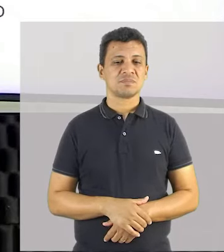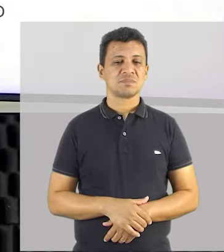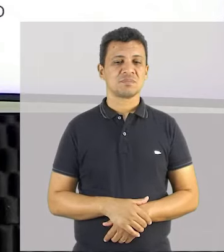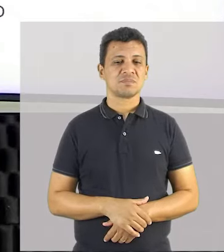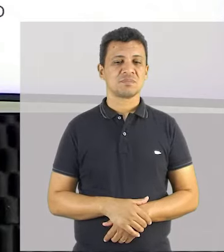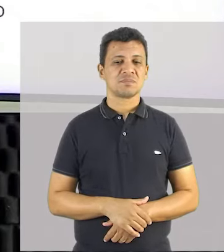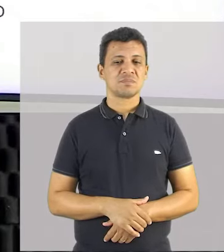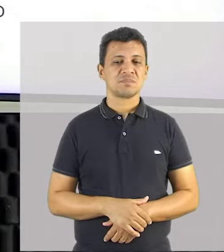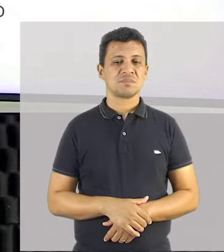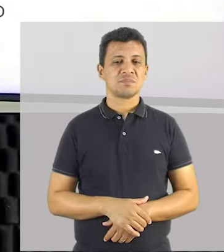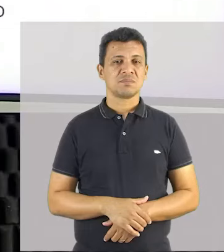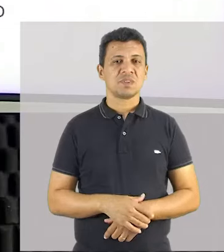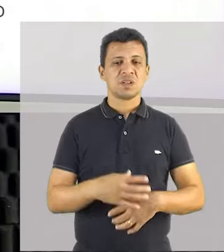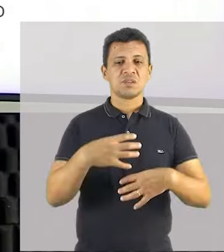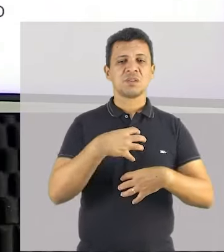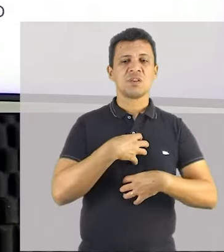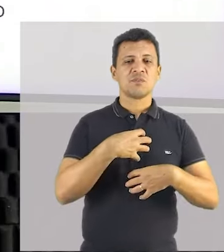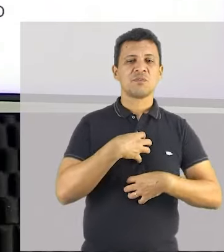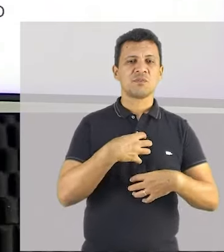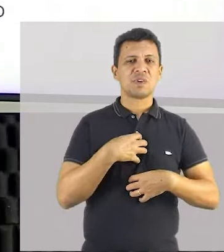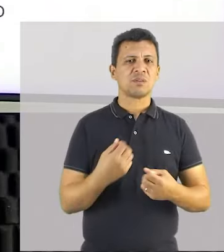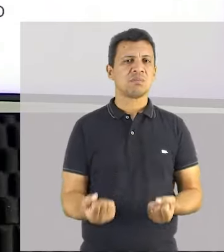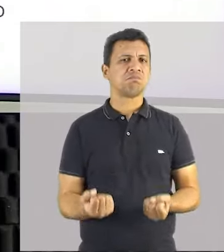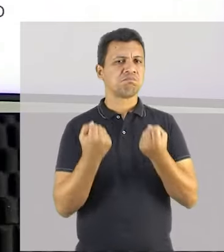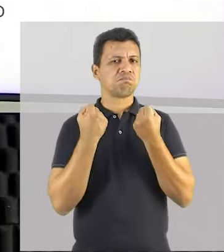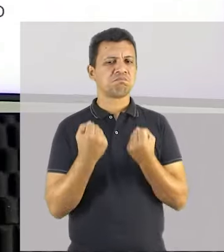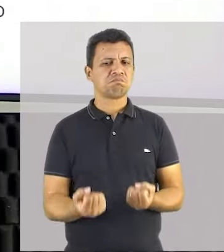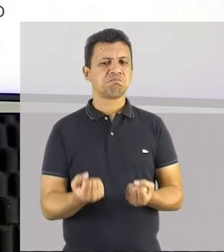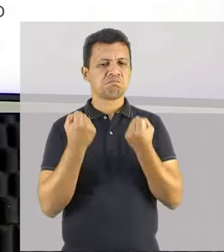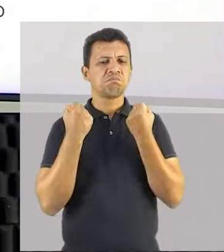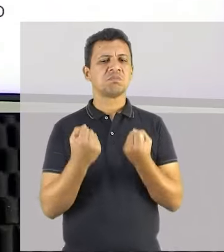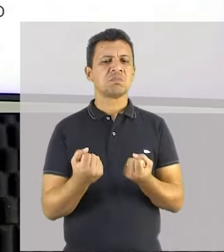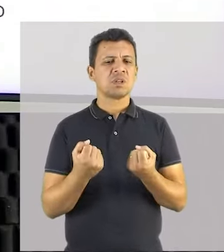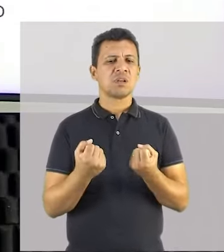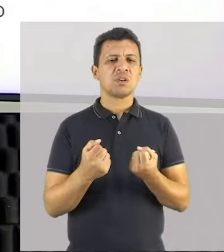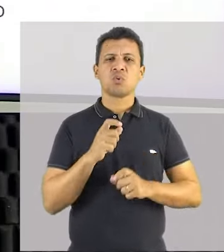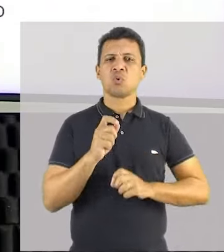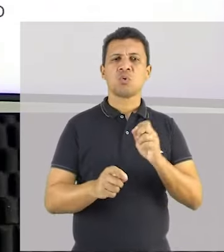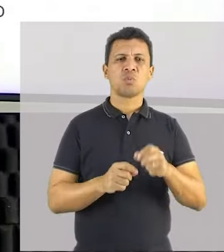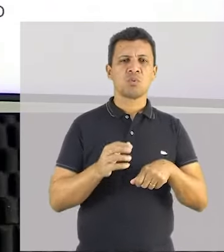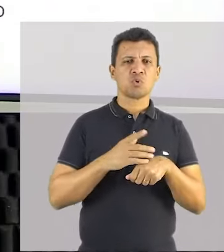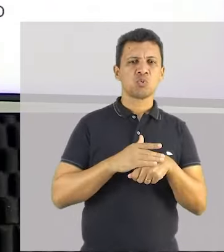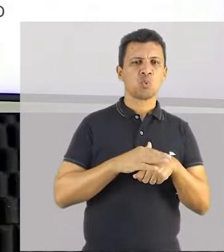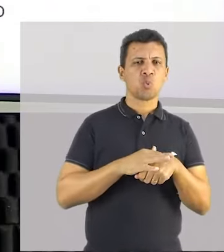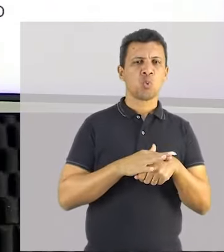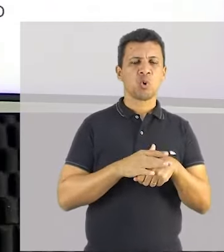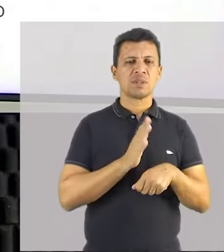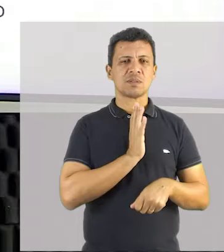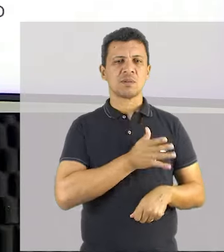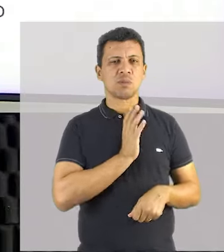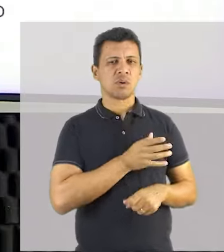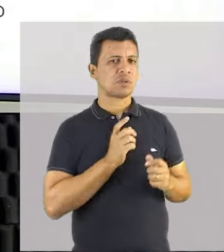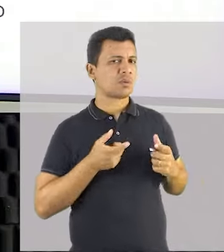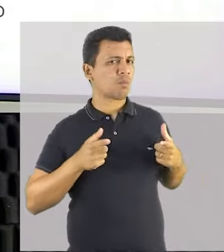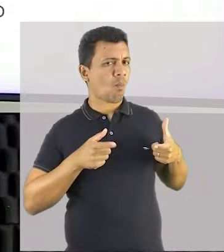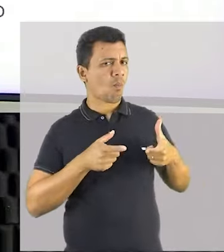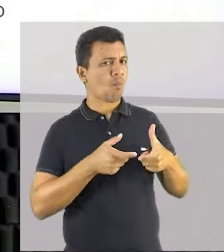o seguinte os efeitos do exercício físico na redução de doenças